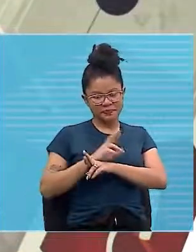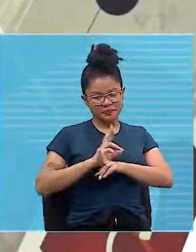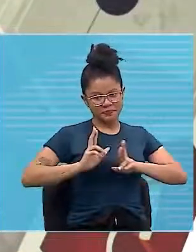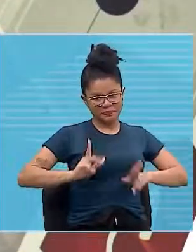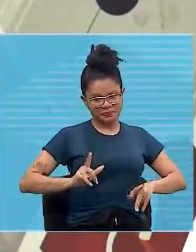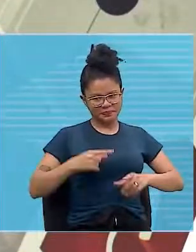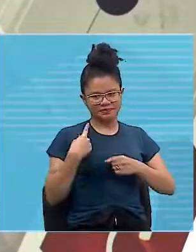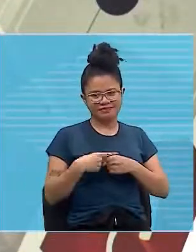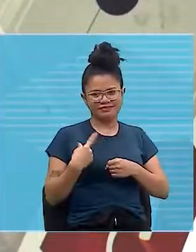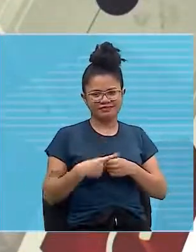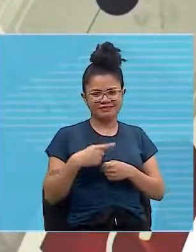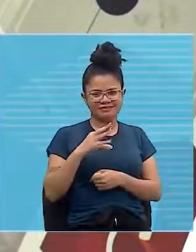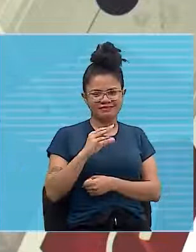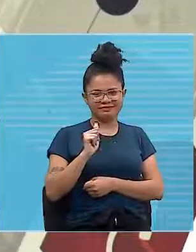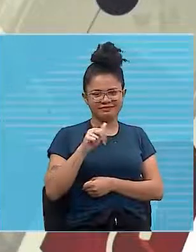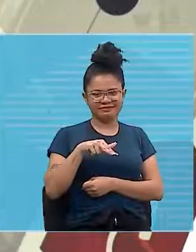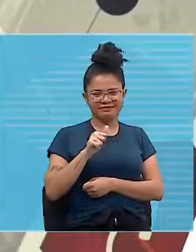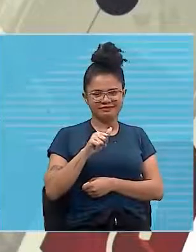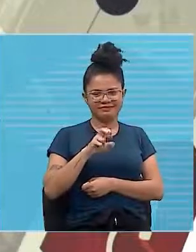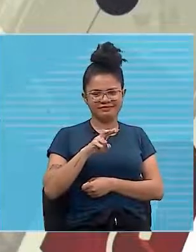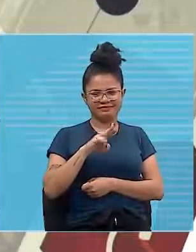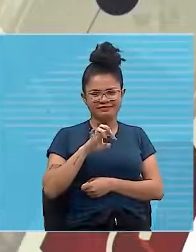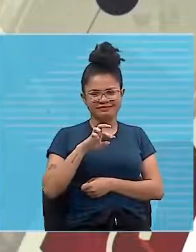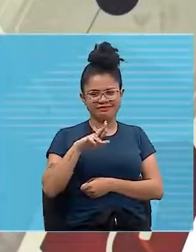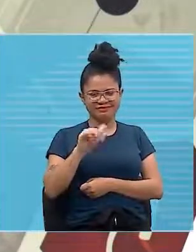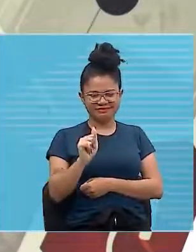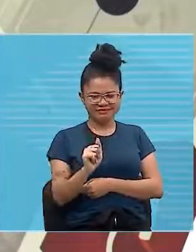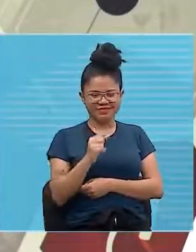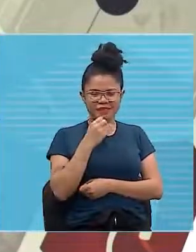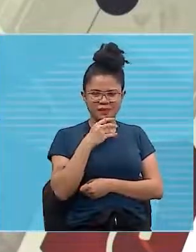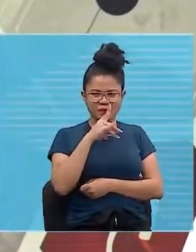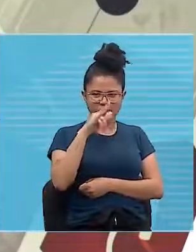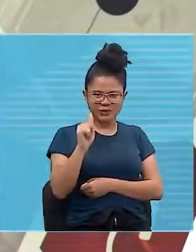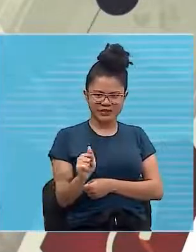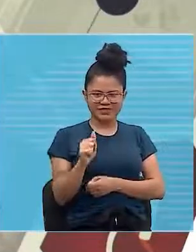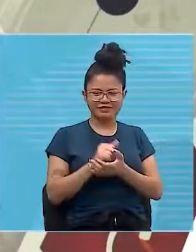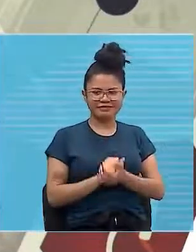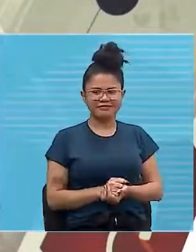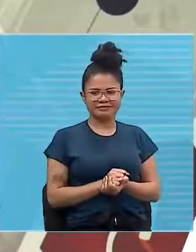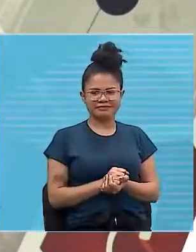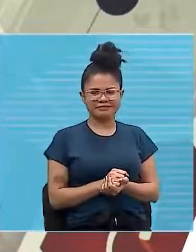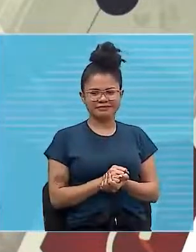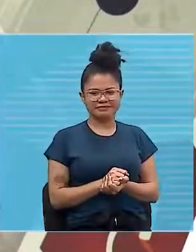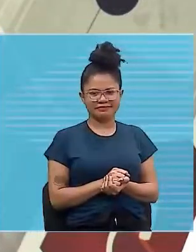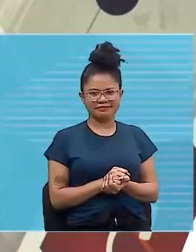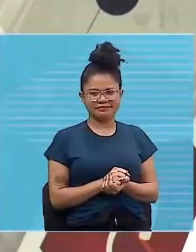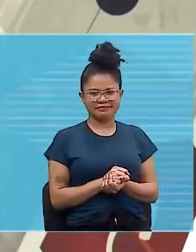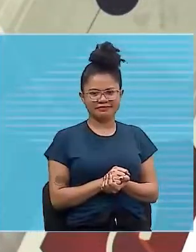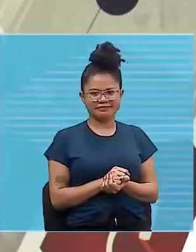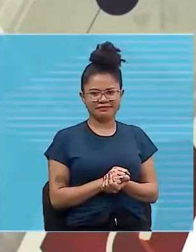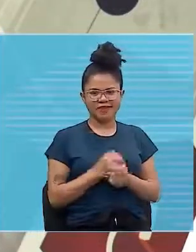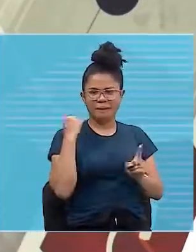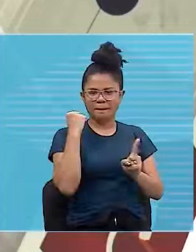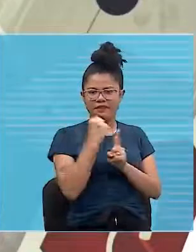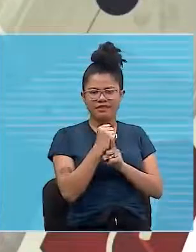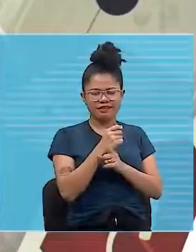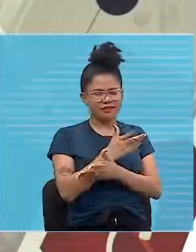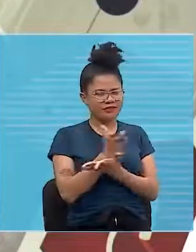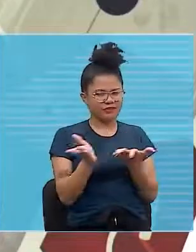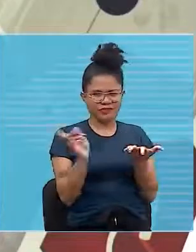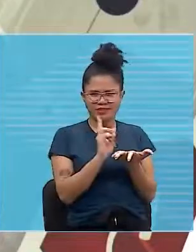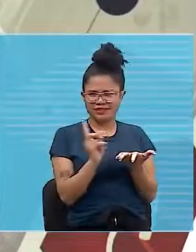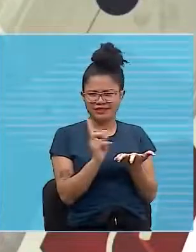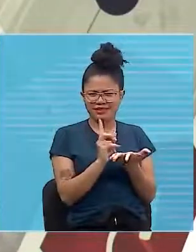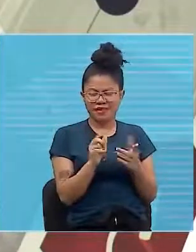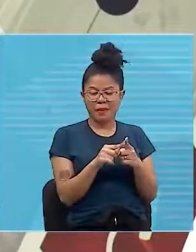Canavieira muito bem Bom dia eu vou matar não vou lhe colocar para jogo